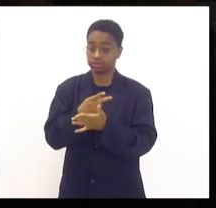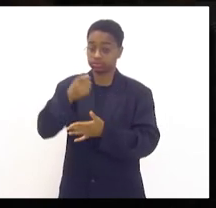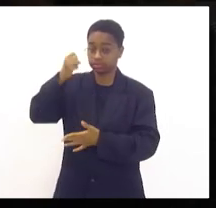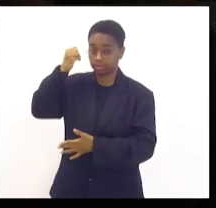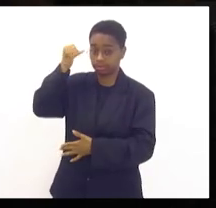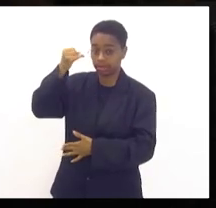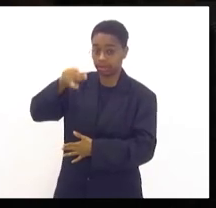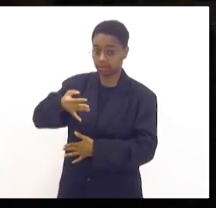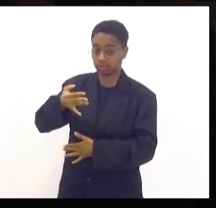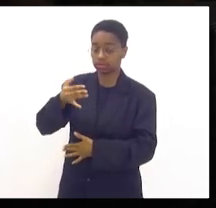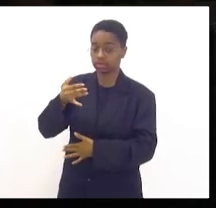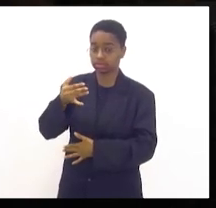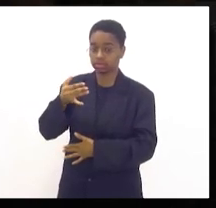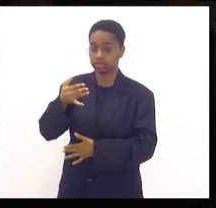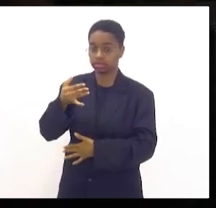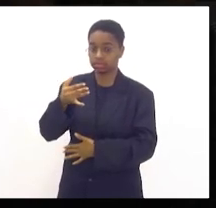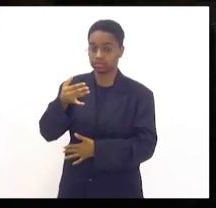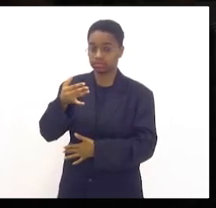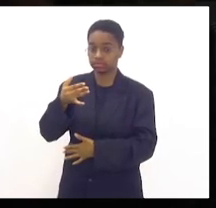madrugada de,